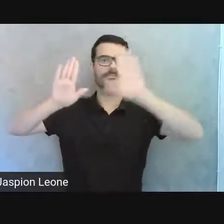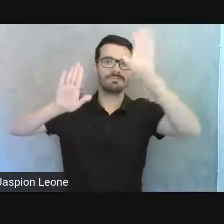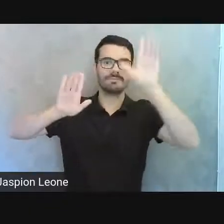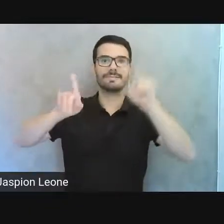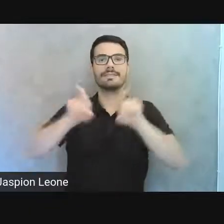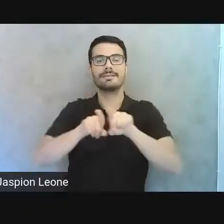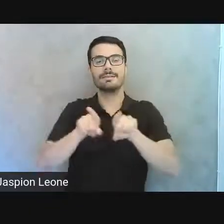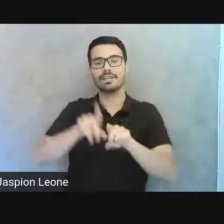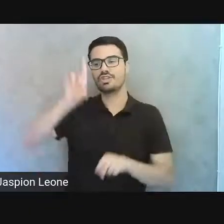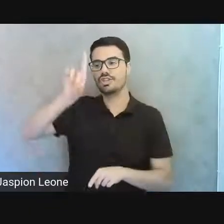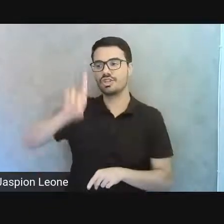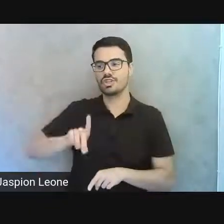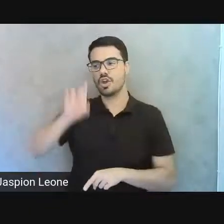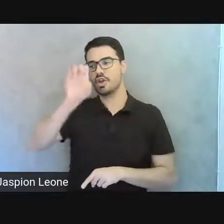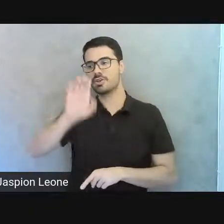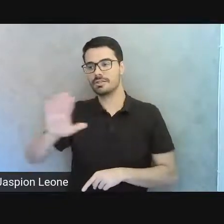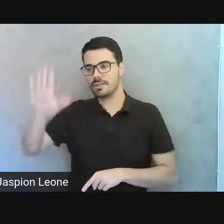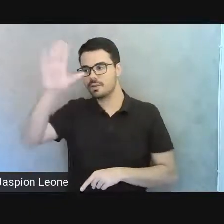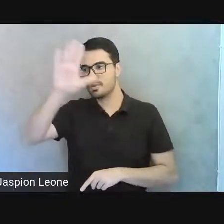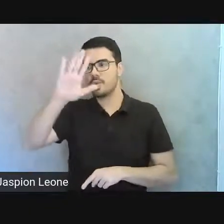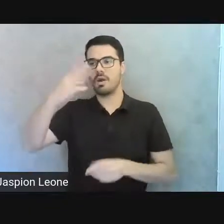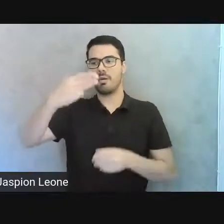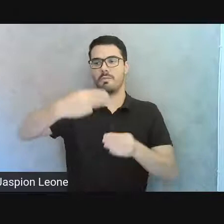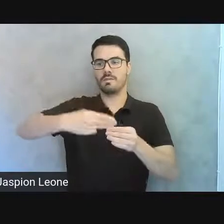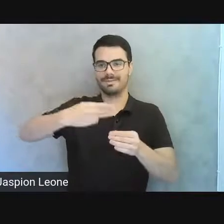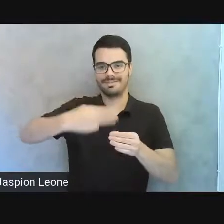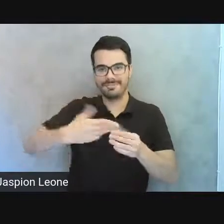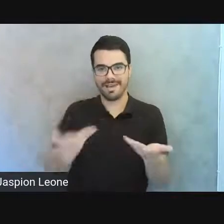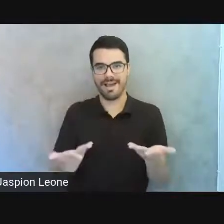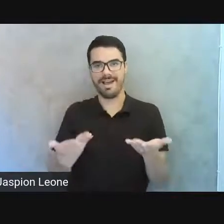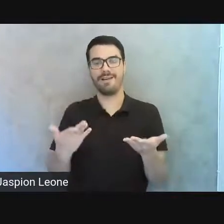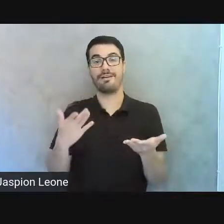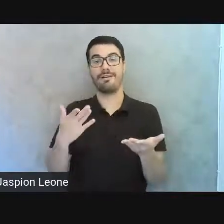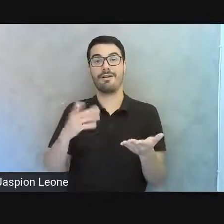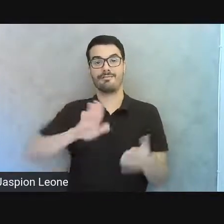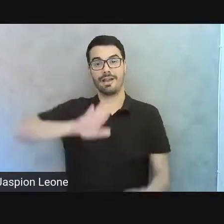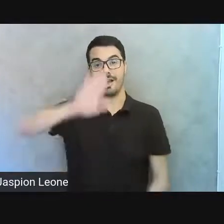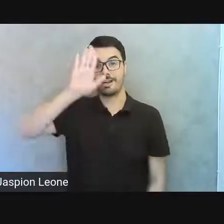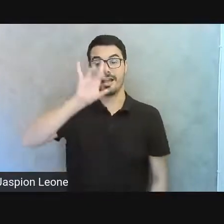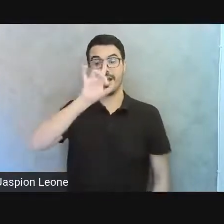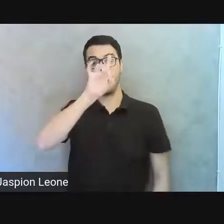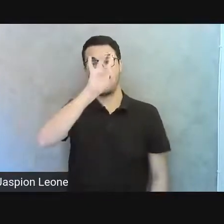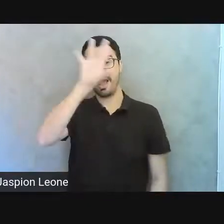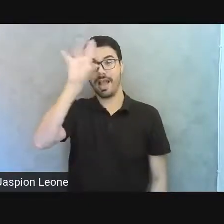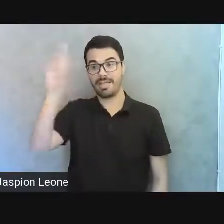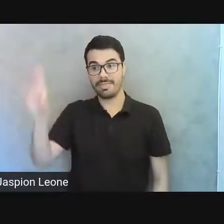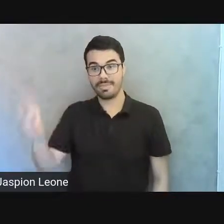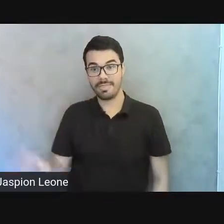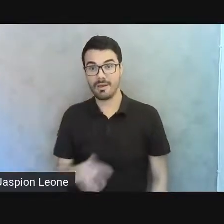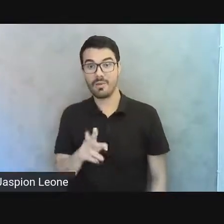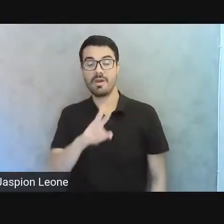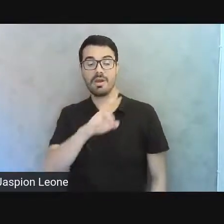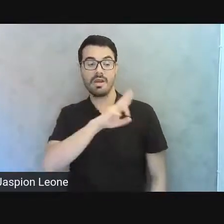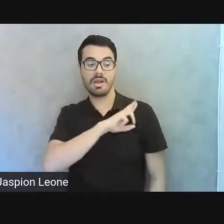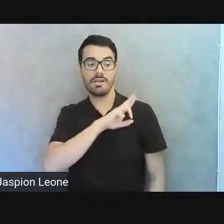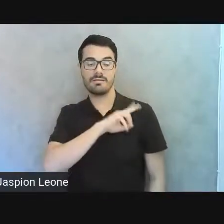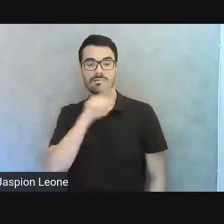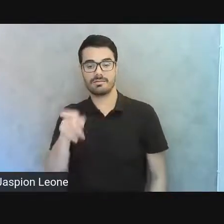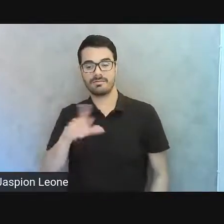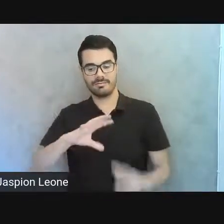diretórios estaduais e municipais e entre os candidatos em cada um deles, fica a cargo da direção do